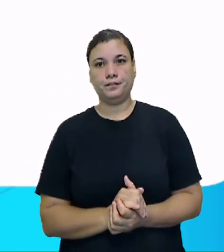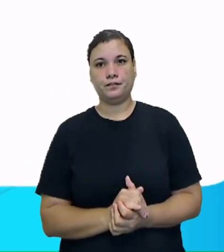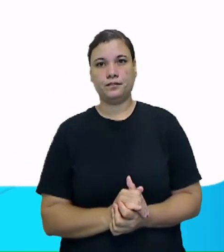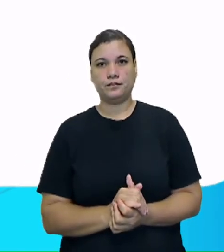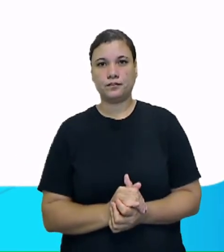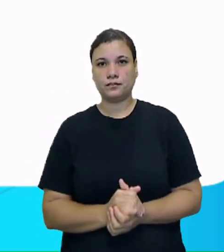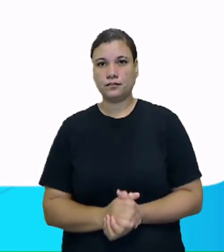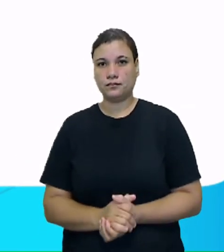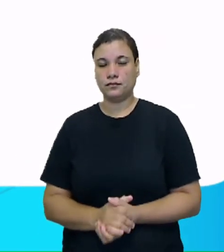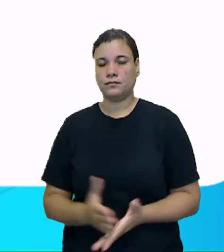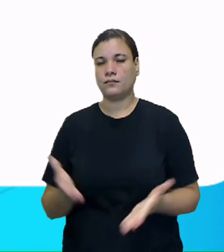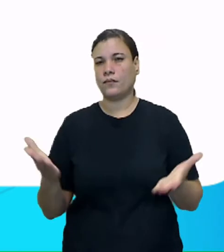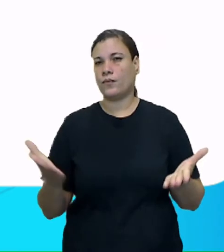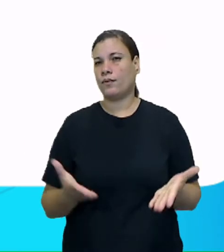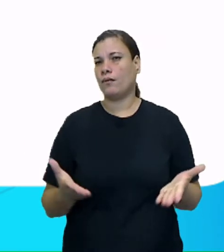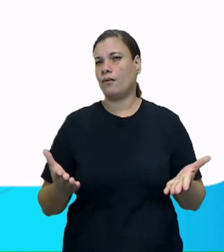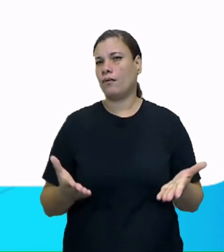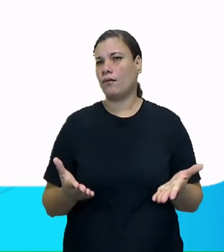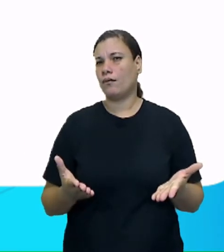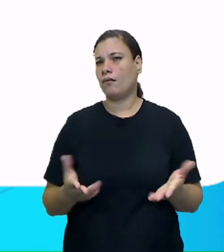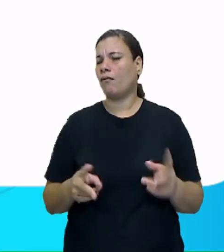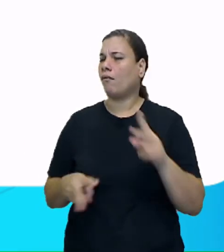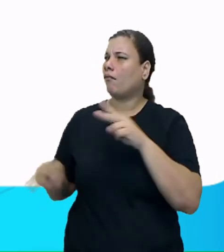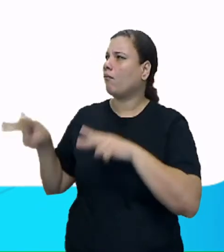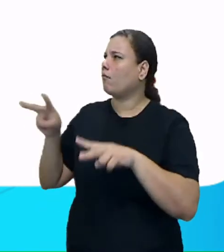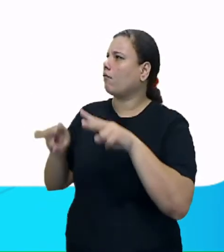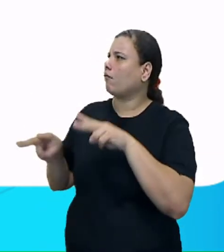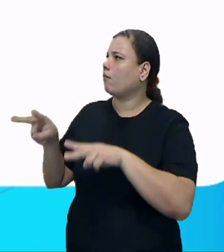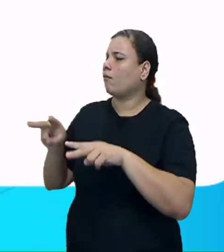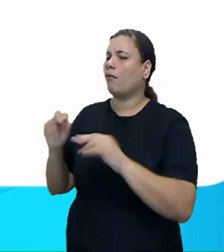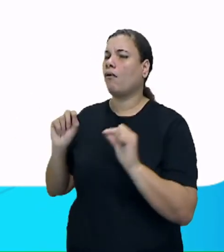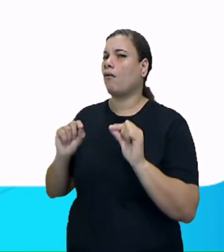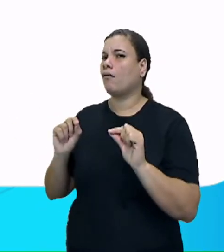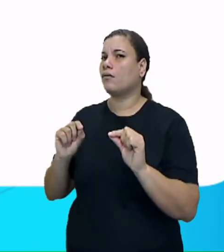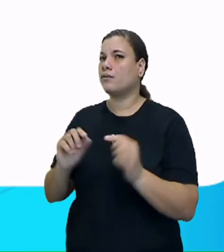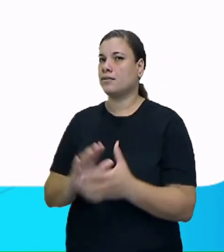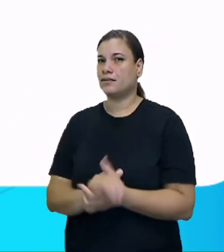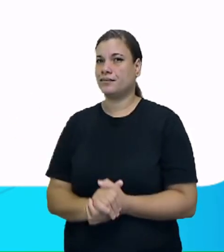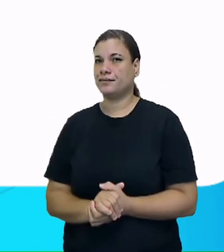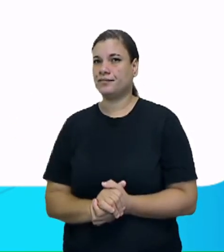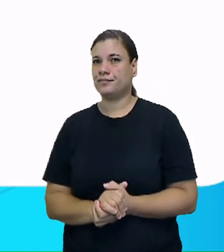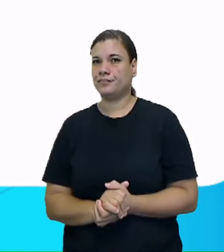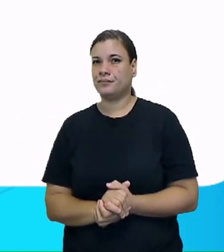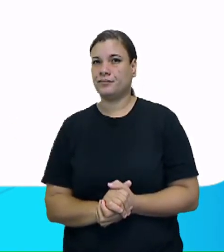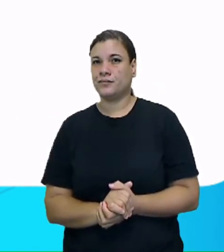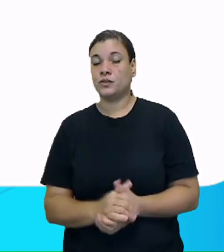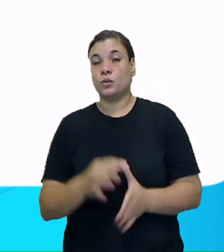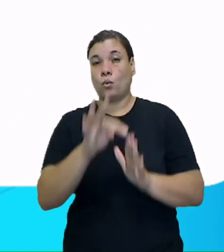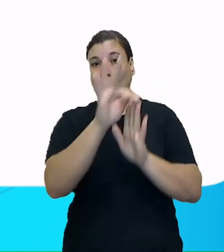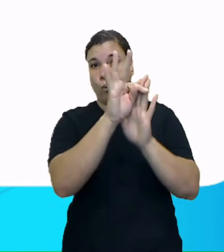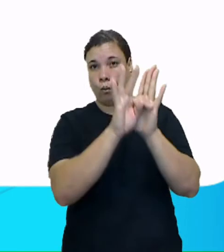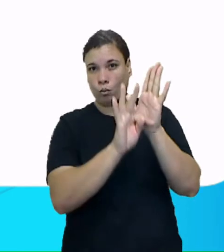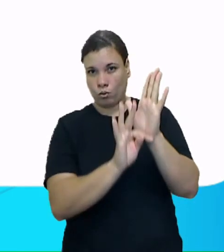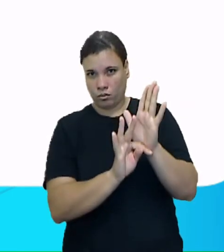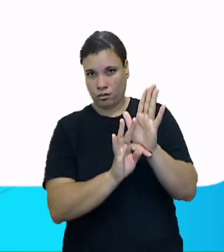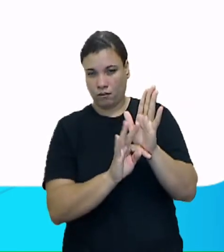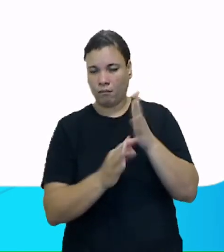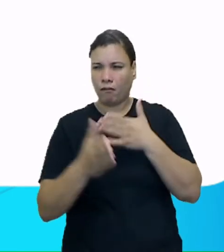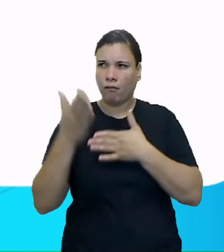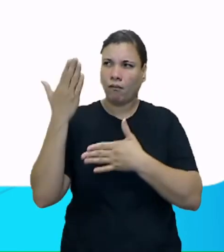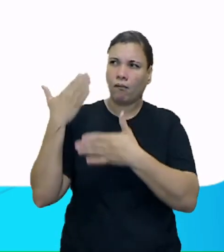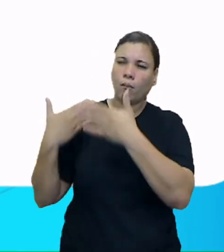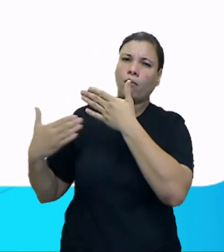Vamos analisar alguns infográficos a partir do texto que lemos em outra